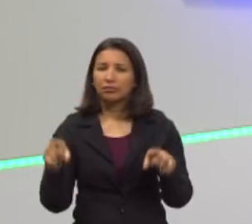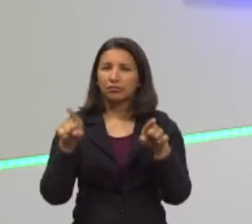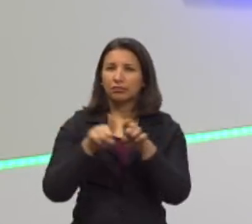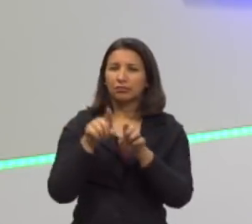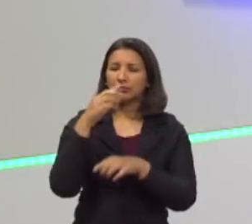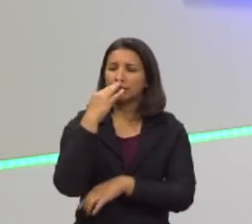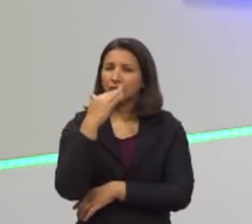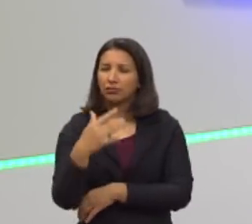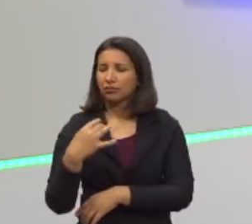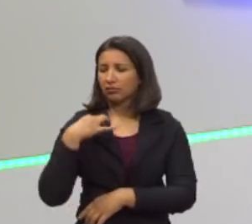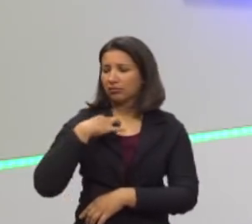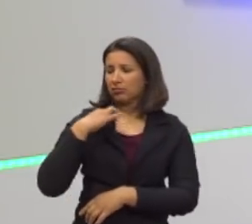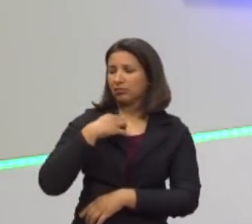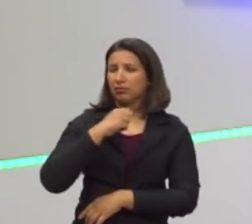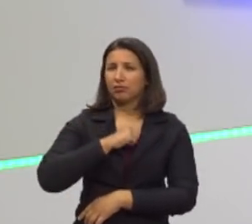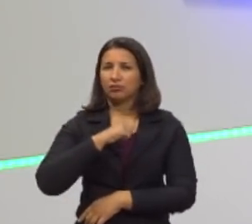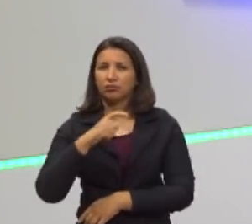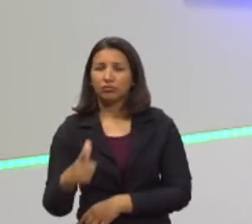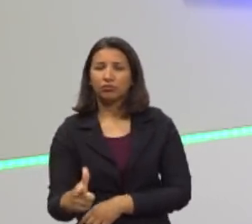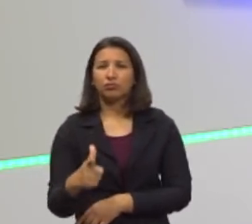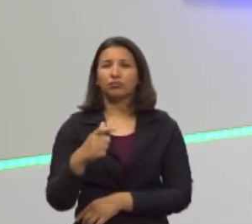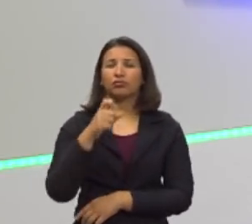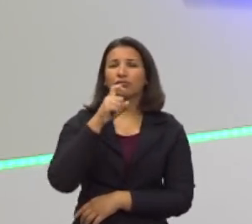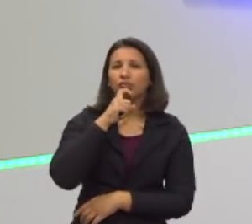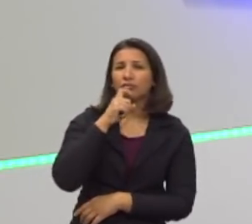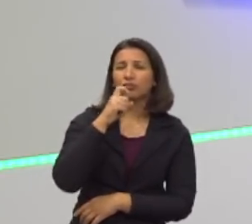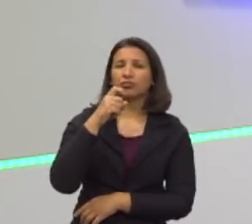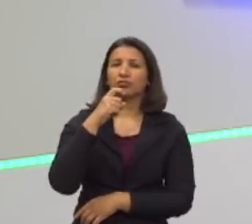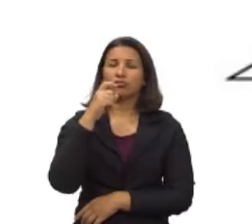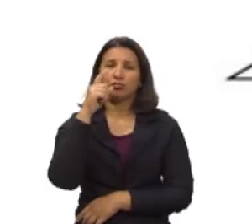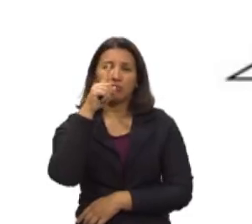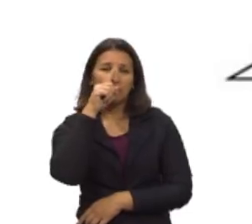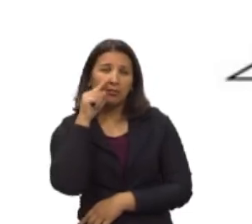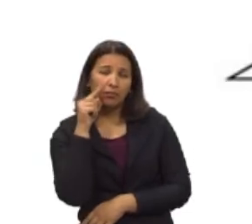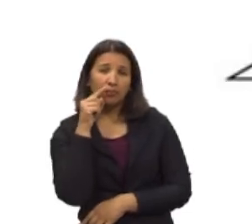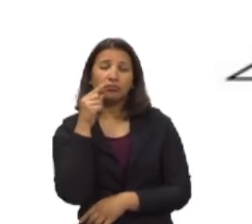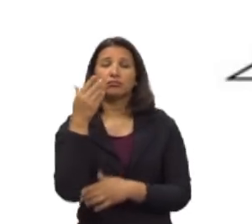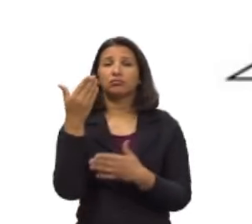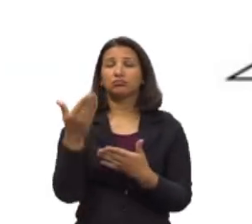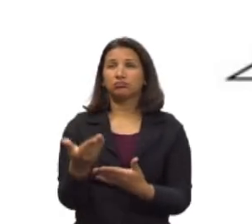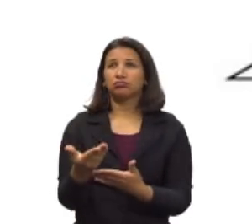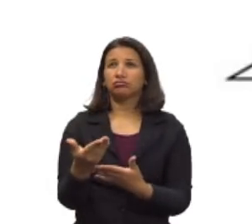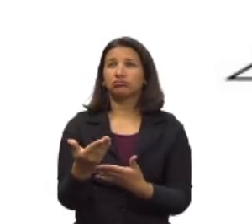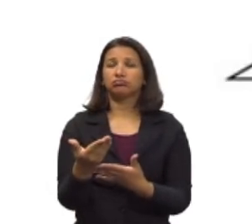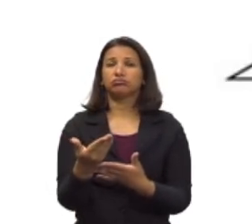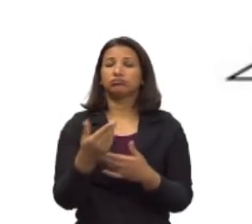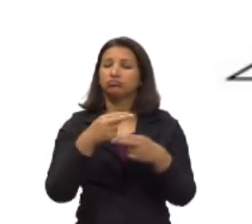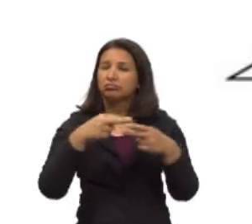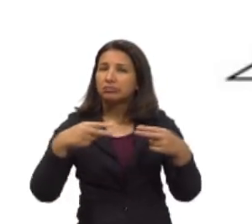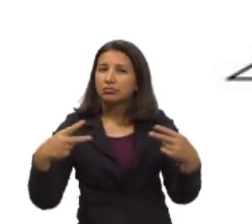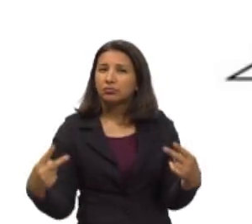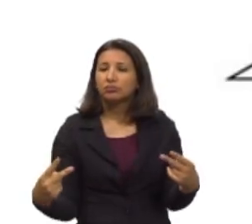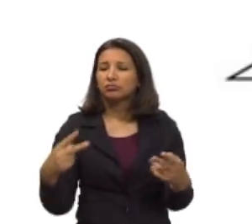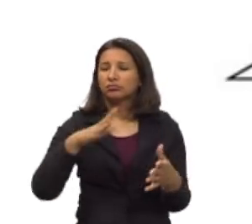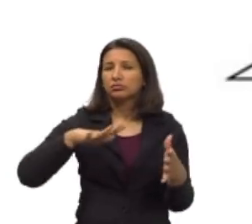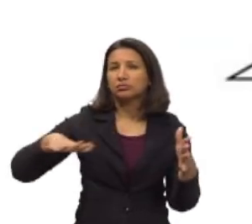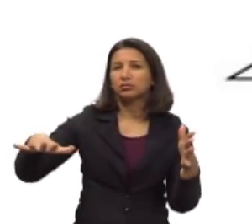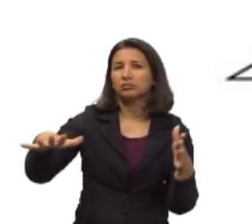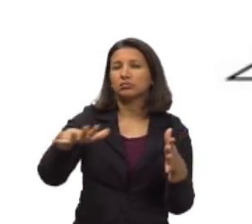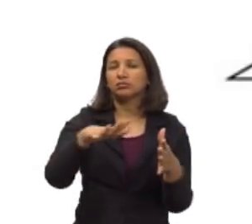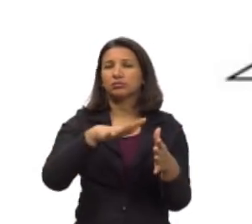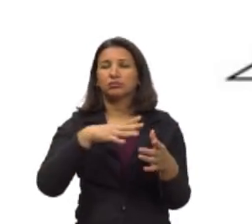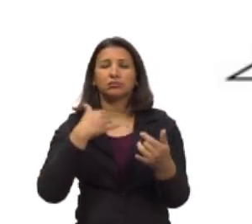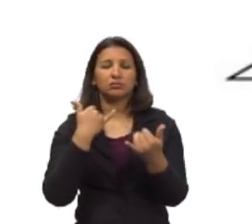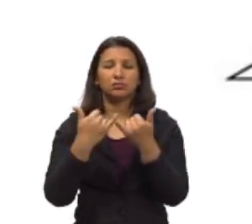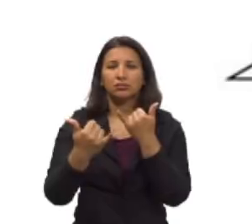camiseta, azul, verde, amarela. Então, as cores das coisas, né? As cores de uma